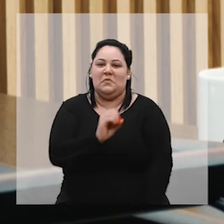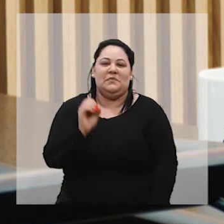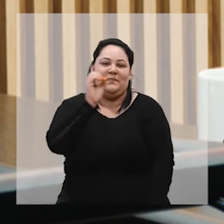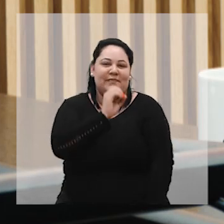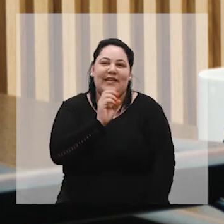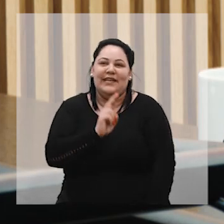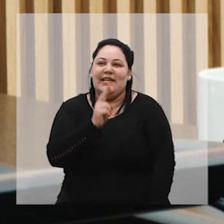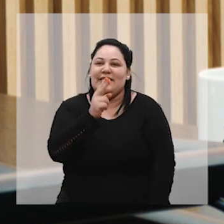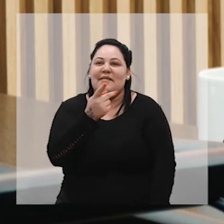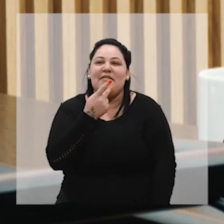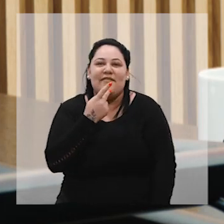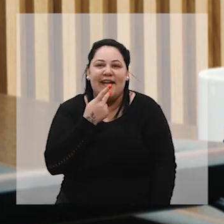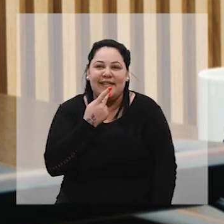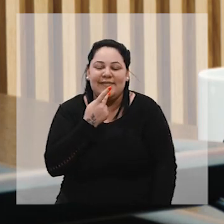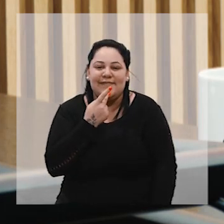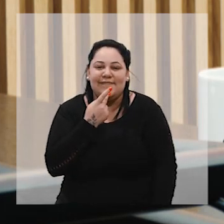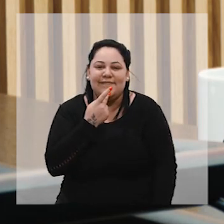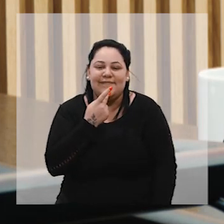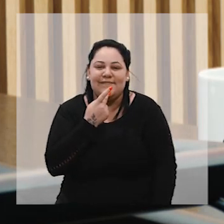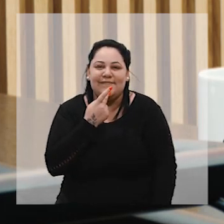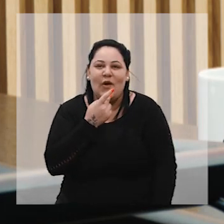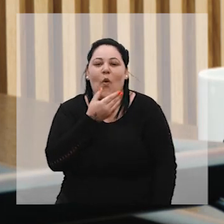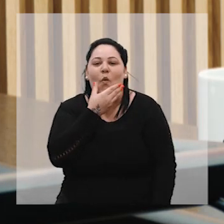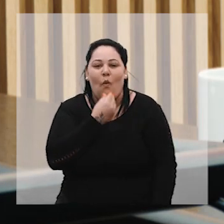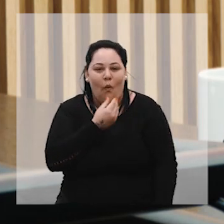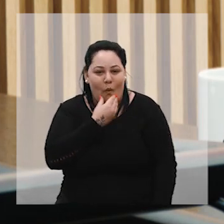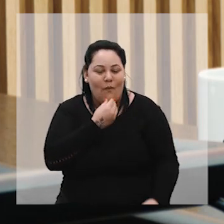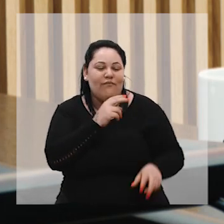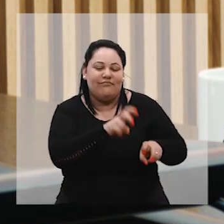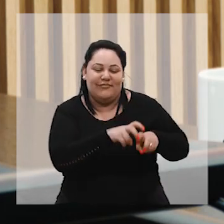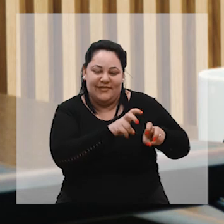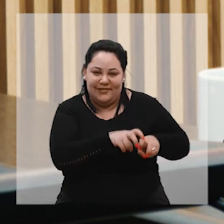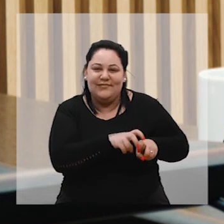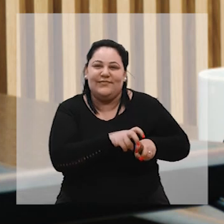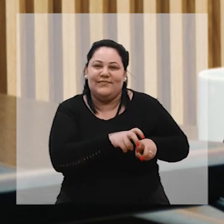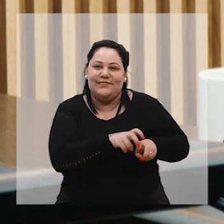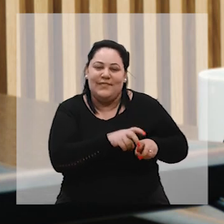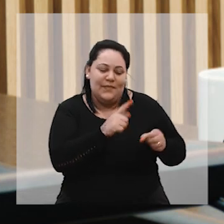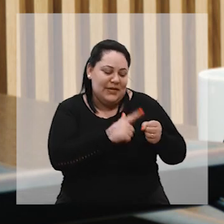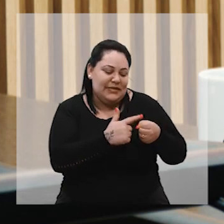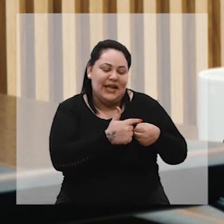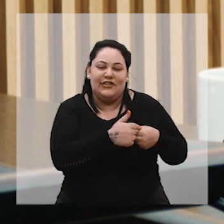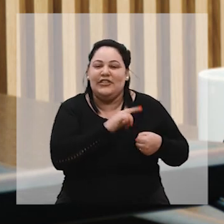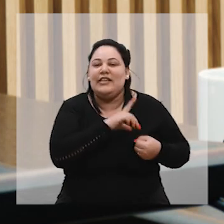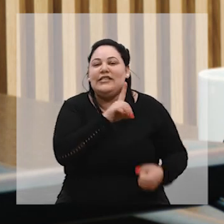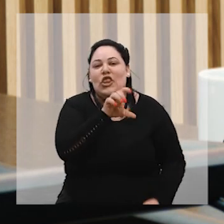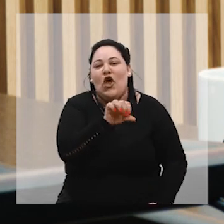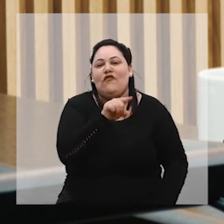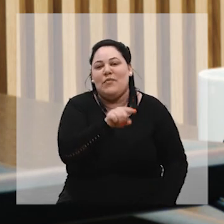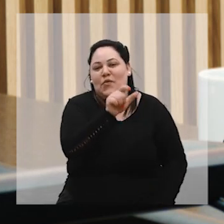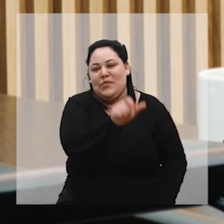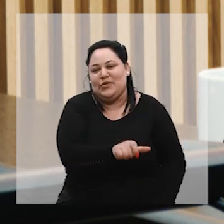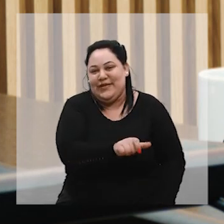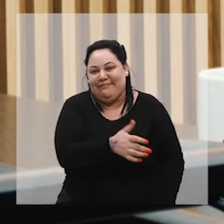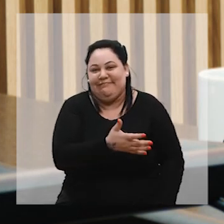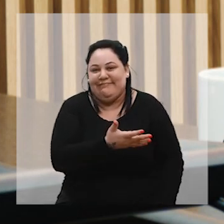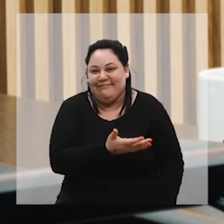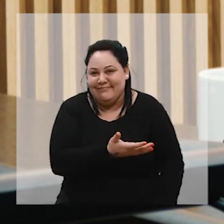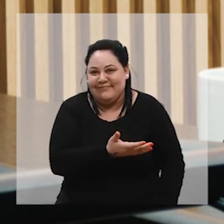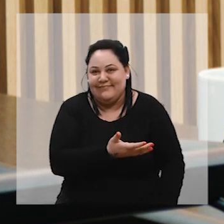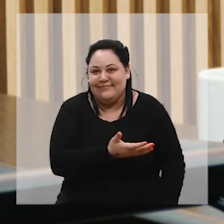cara. Então, eu sempre falo assim, cara, o guri que veio do interior do estado de São Francisco, minha cidade tem 19 mil